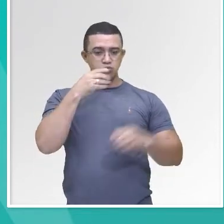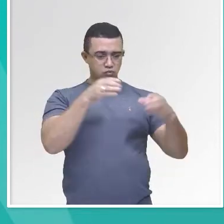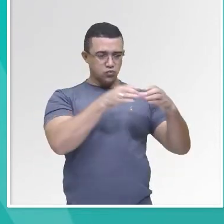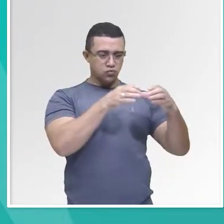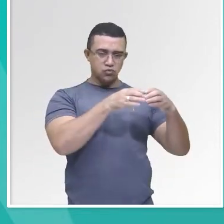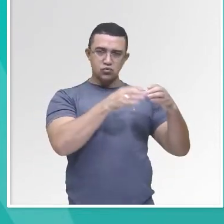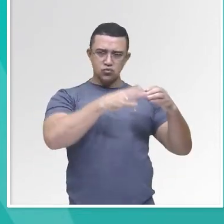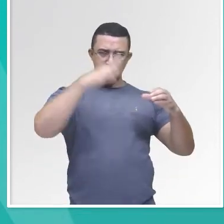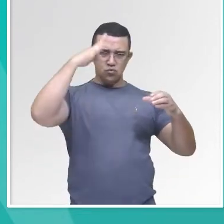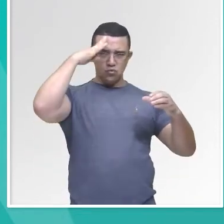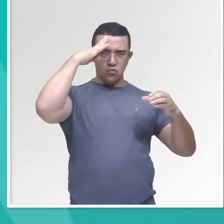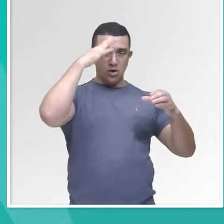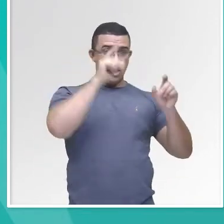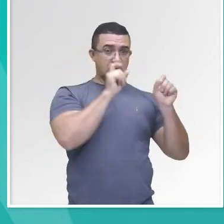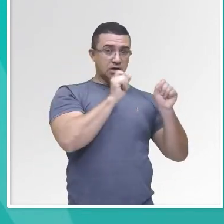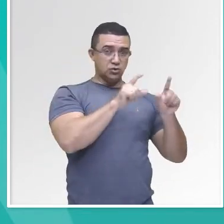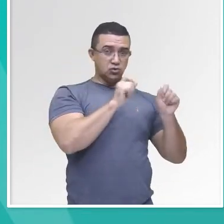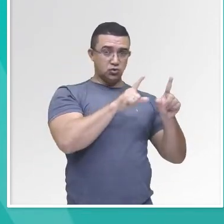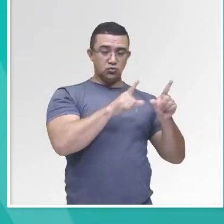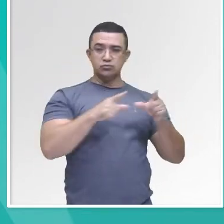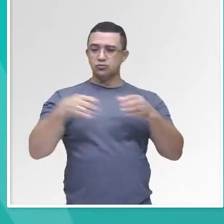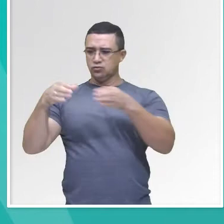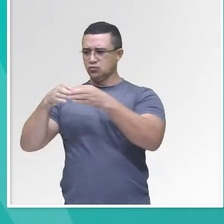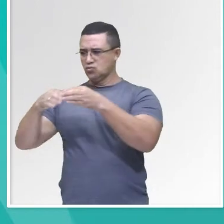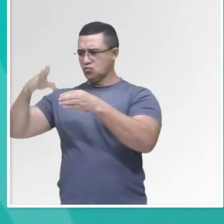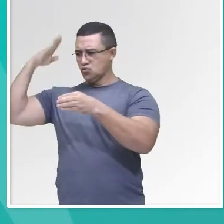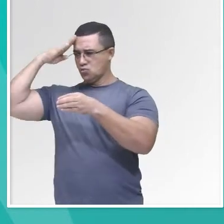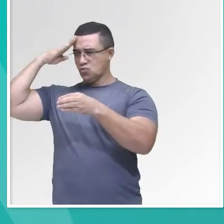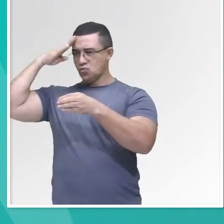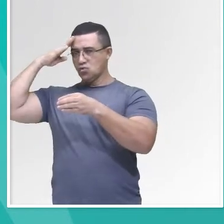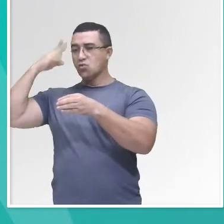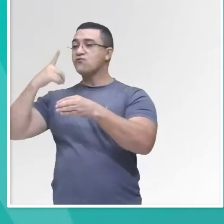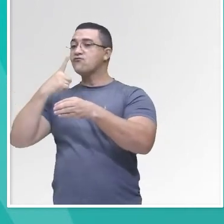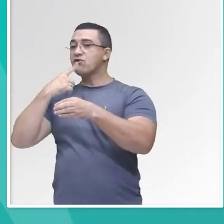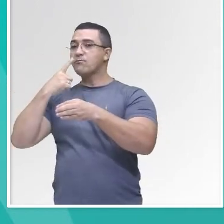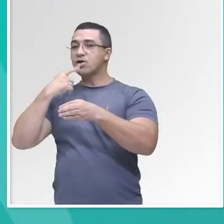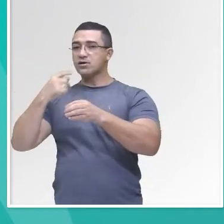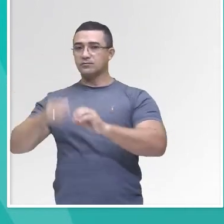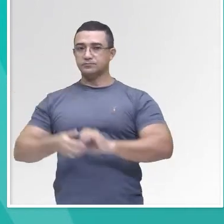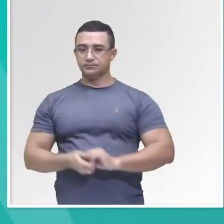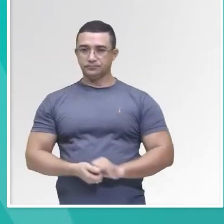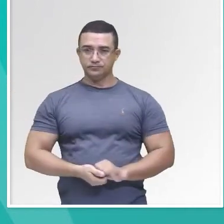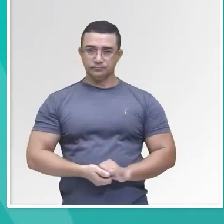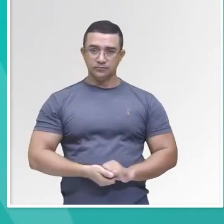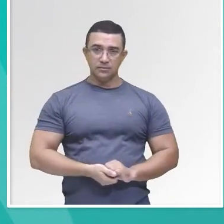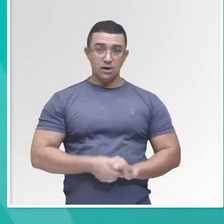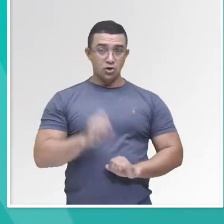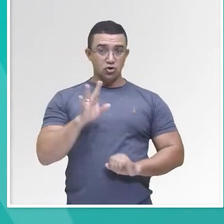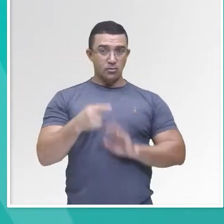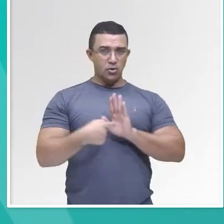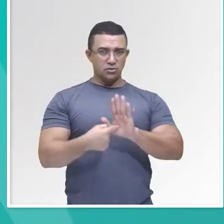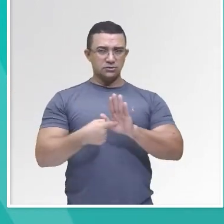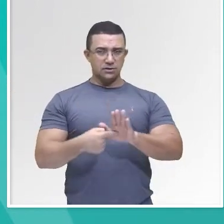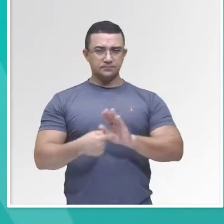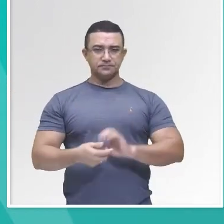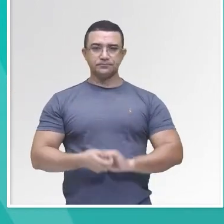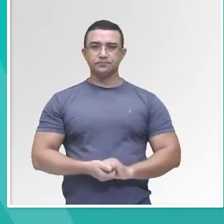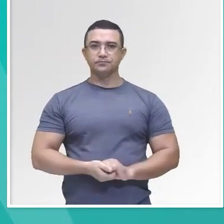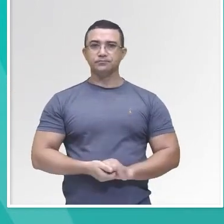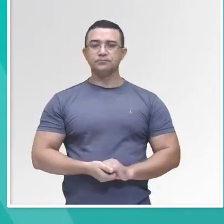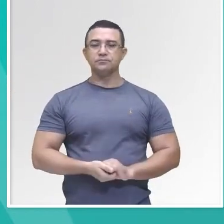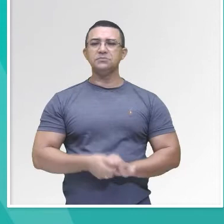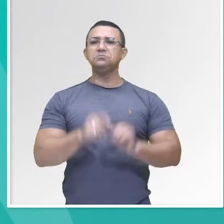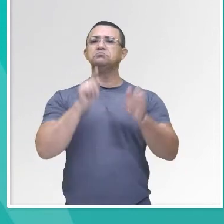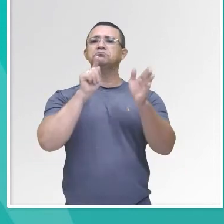com a cor azul e o outro com a cor vermelho. Tá bom? Isso é para ilustração. E eu pergunto